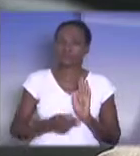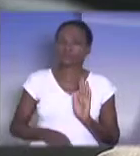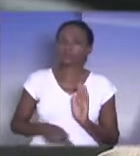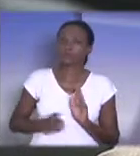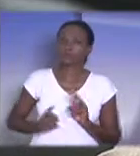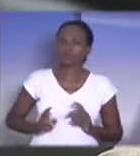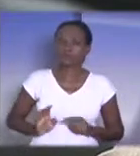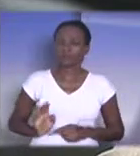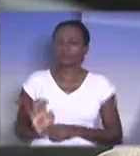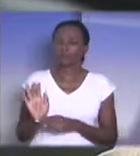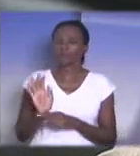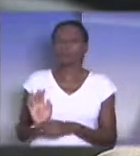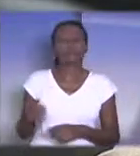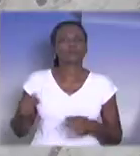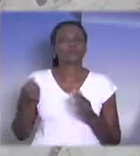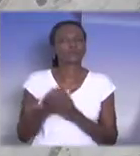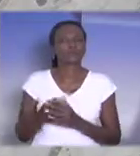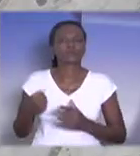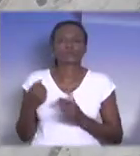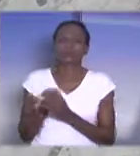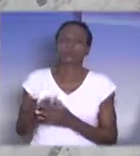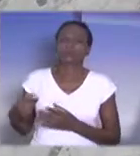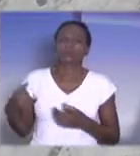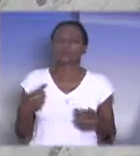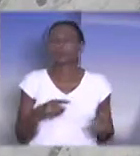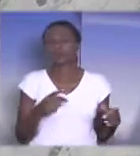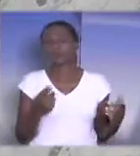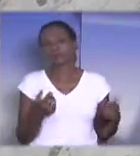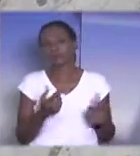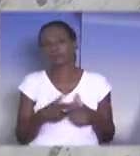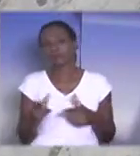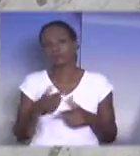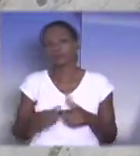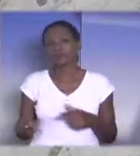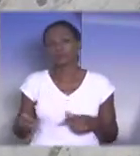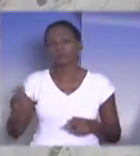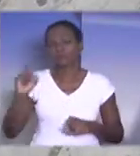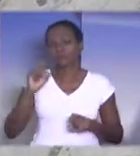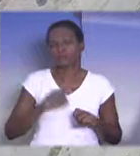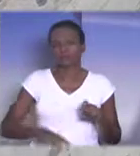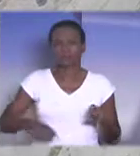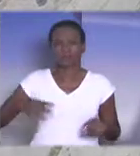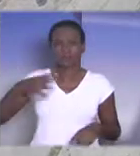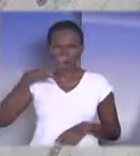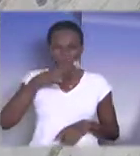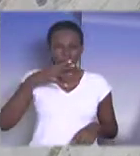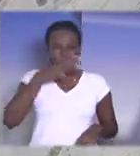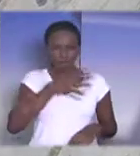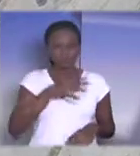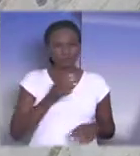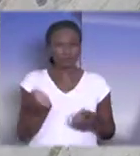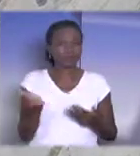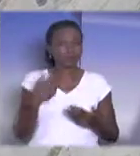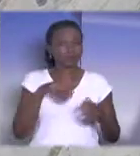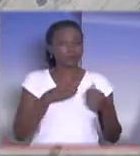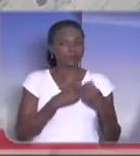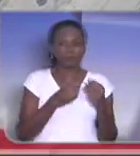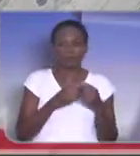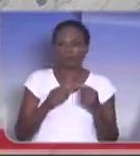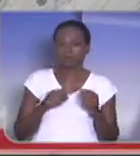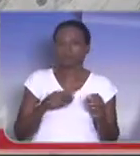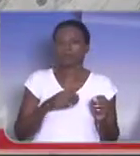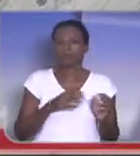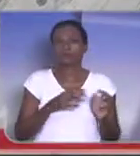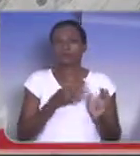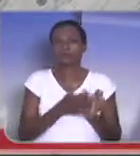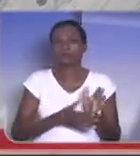a mais para combater esse tipo de ilícito, que é o abuso sexual em transportes coletivos. E falamos de acidente